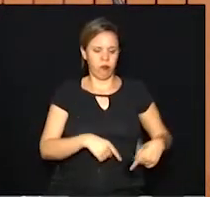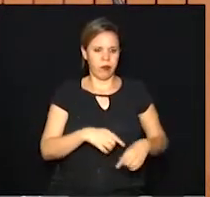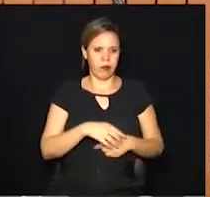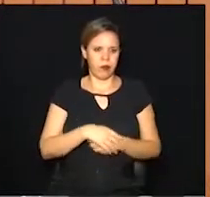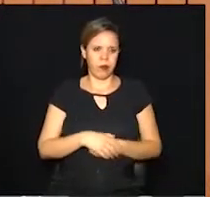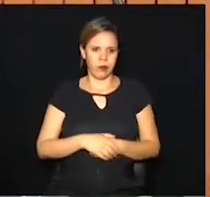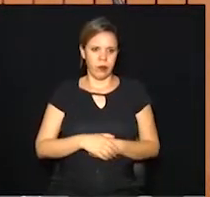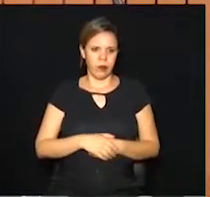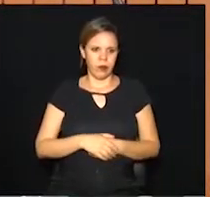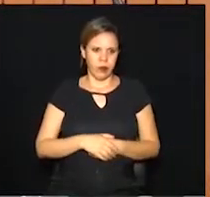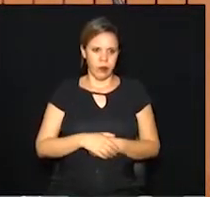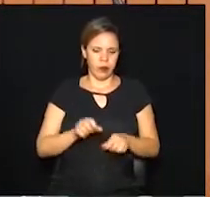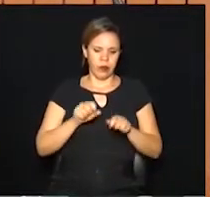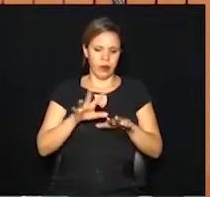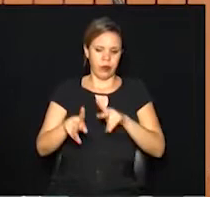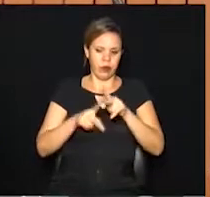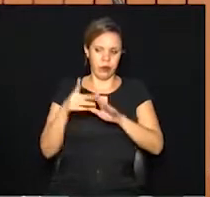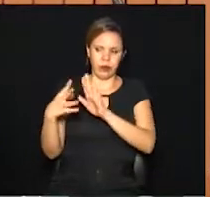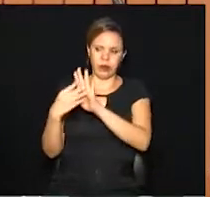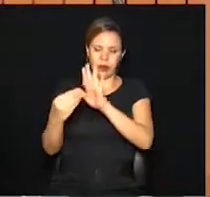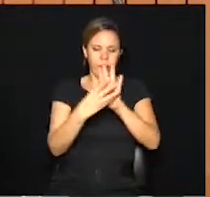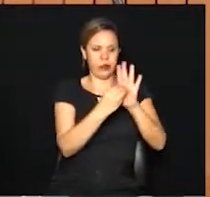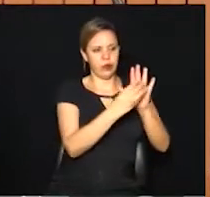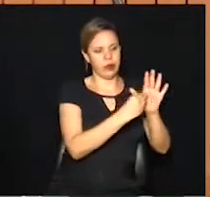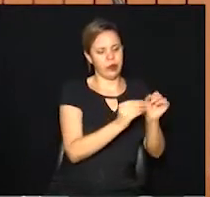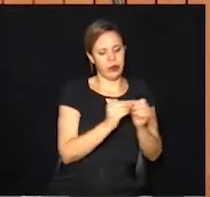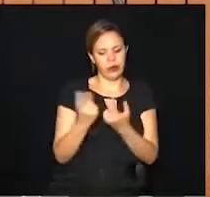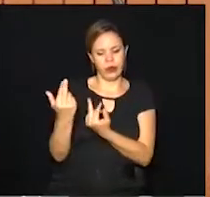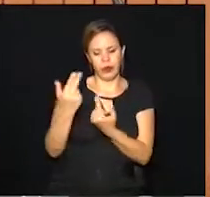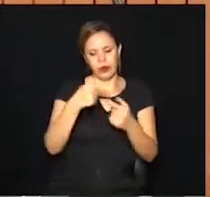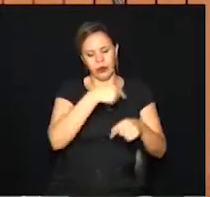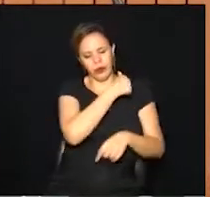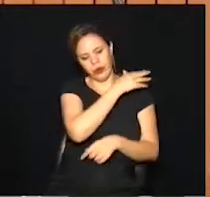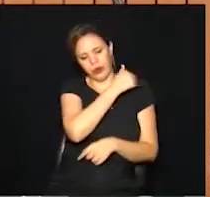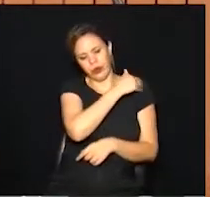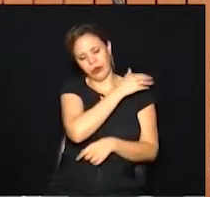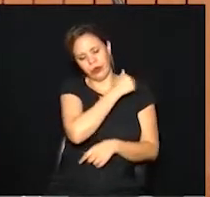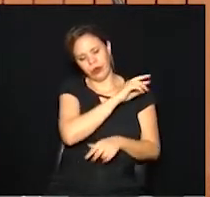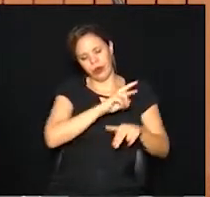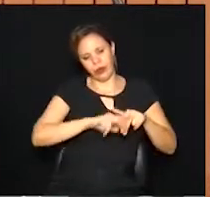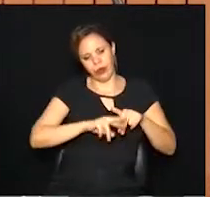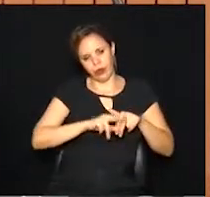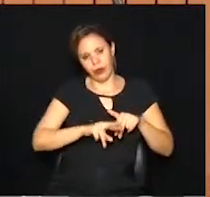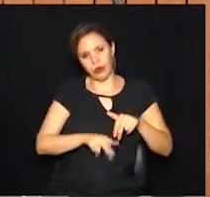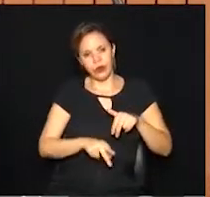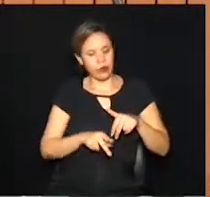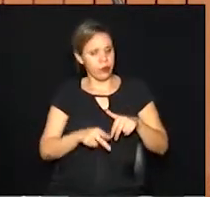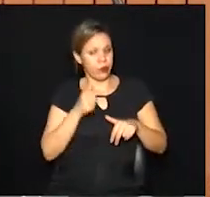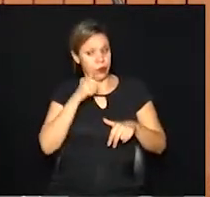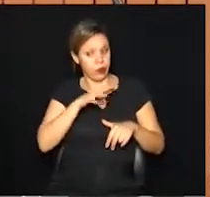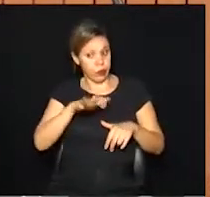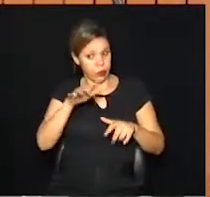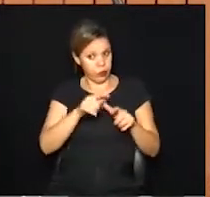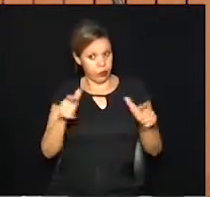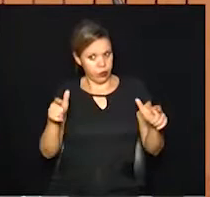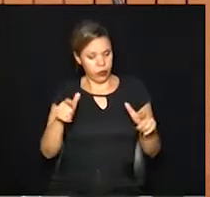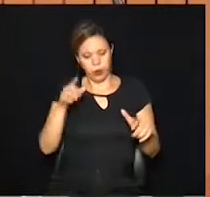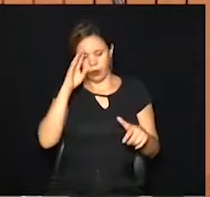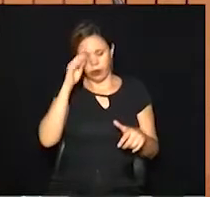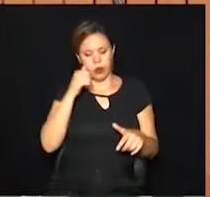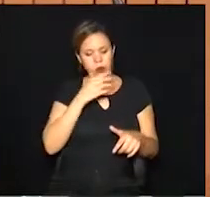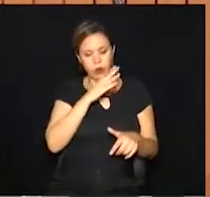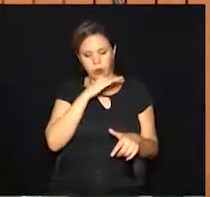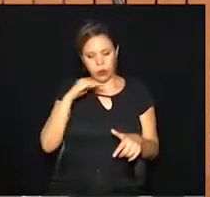acabam reproduzindo todo o estigma, todo o preconceito de gênero que recai principalmente sobre mulheres, sobre